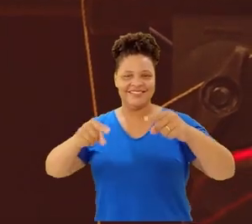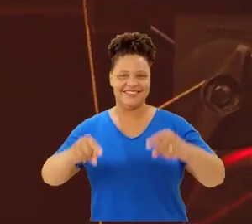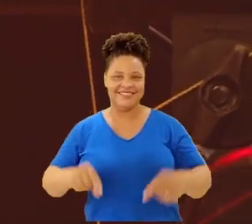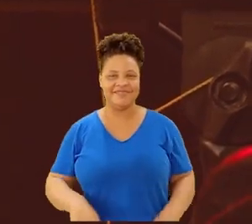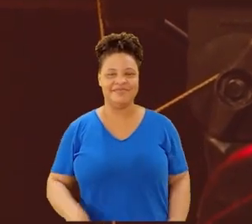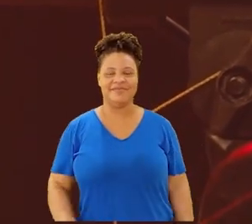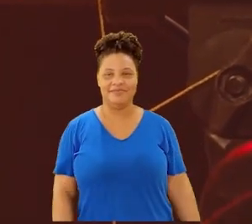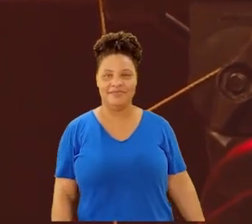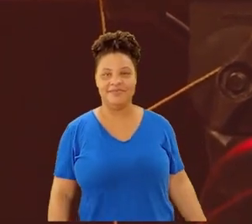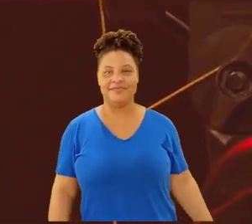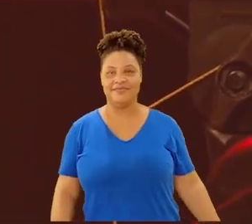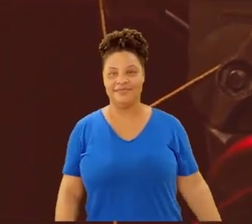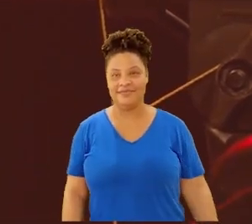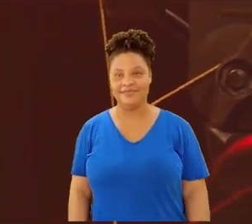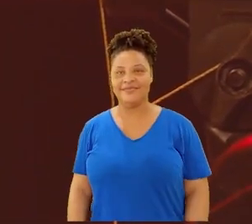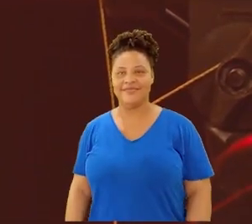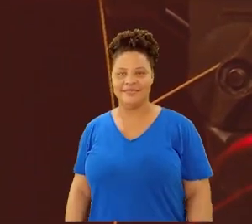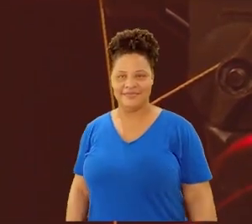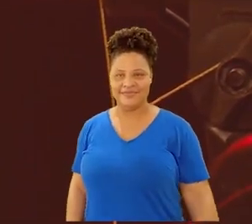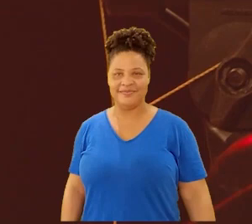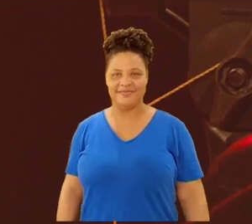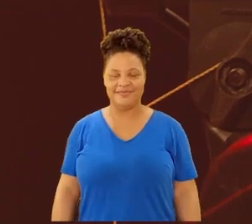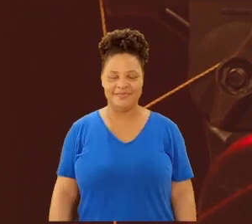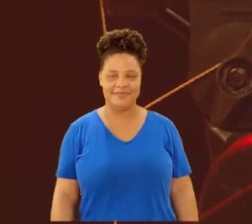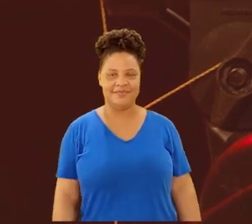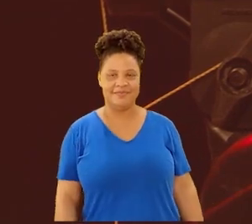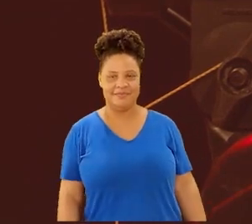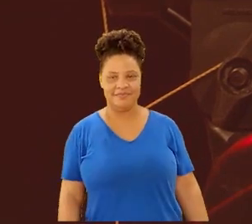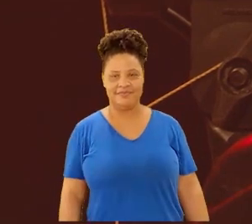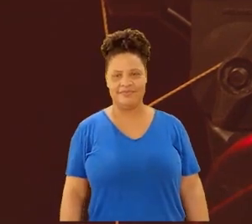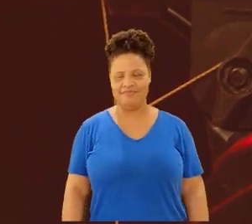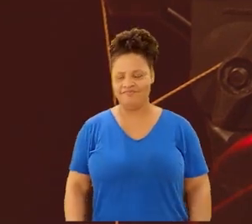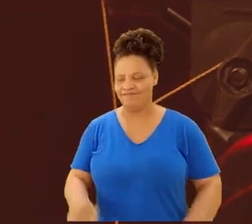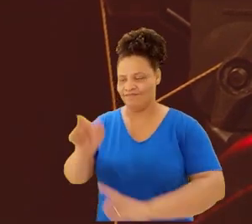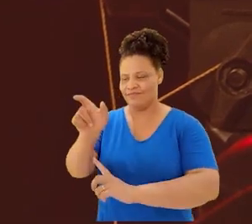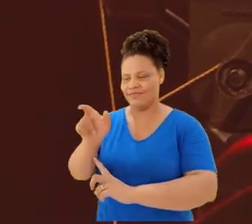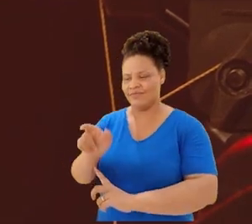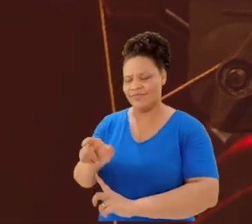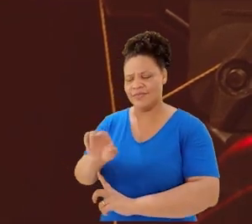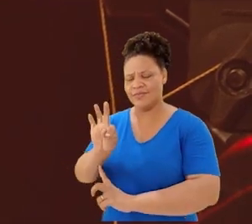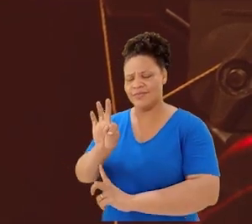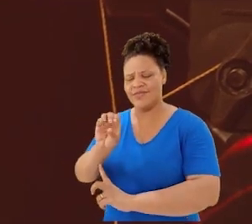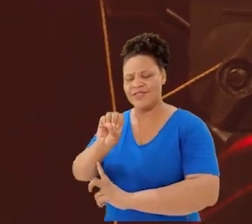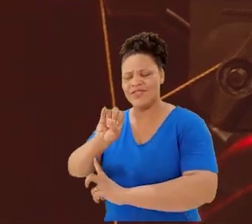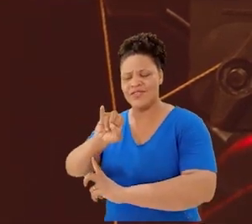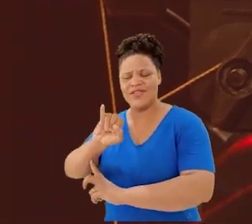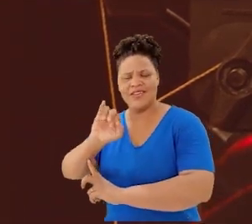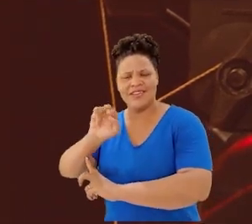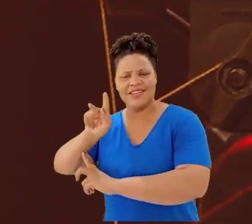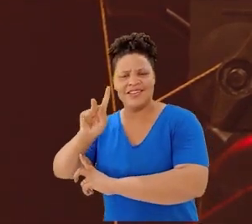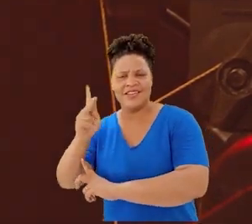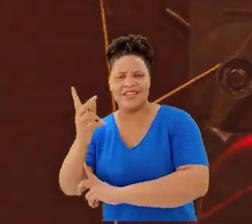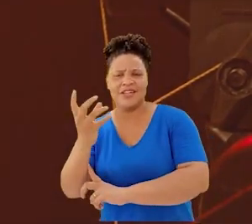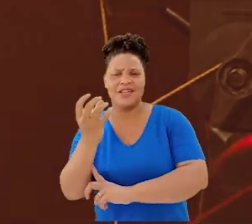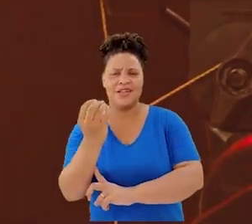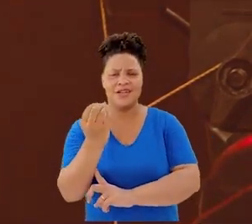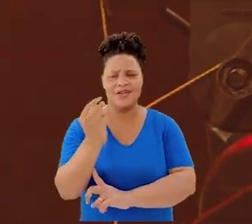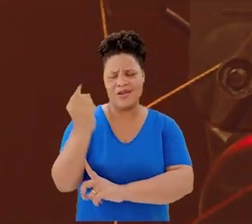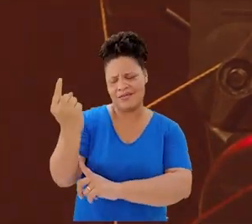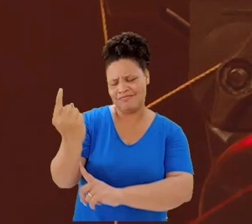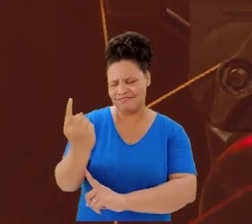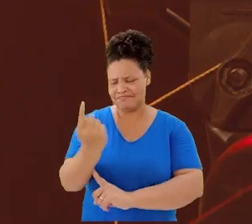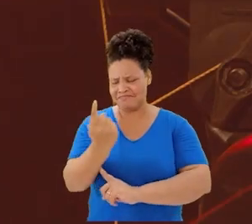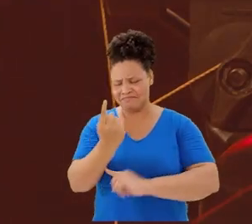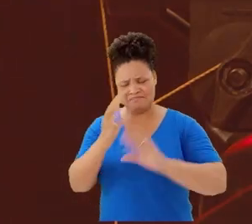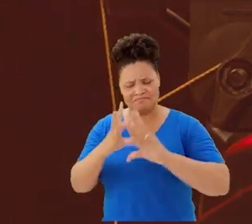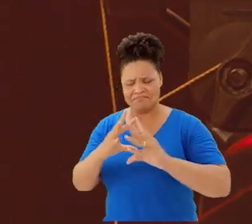me azedei, seu Toninho, me azedei. Eu me azedei que cê não tava aqui. Faz tanto tempo que eu não lhe vejo. Eu me azedei